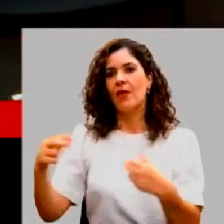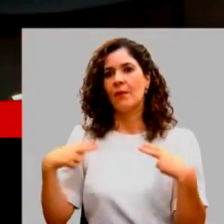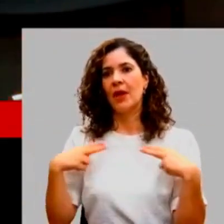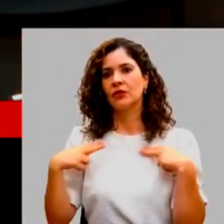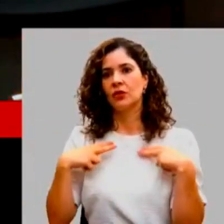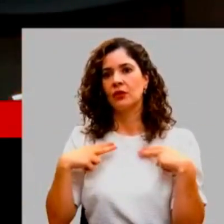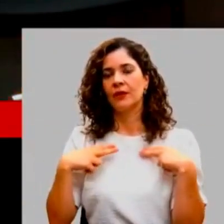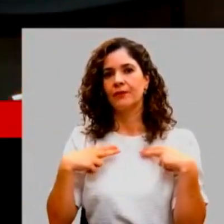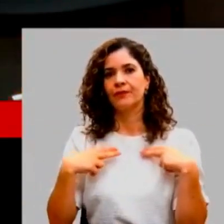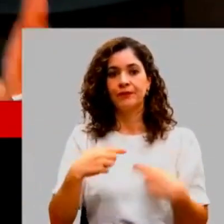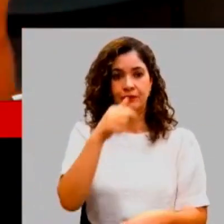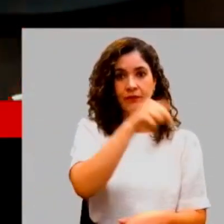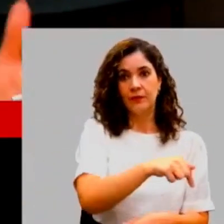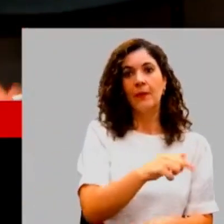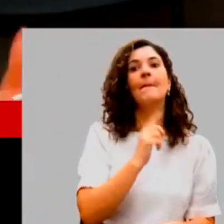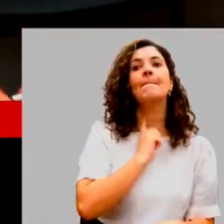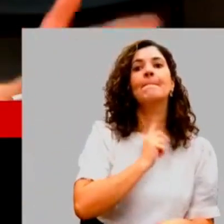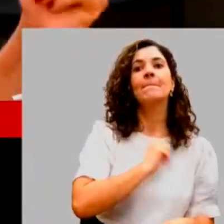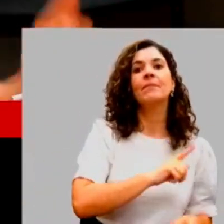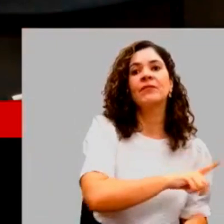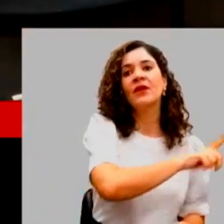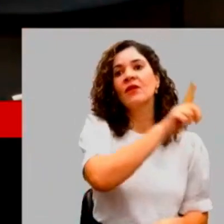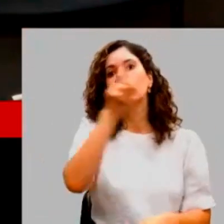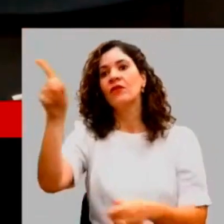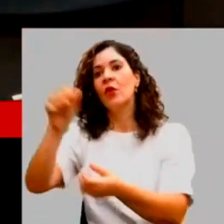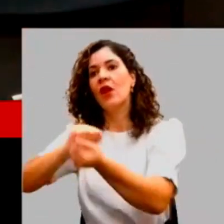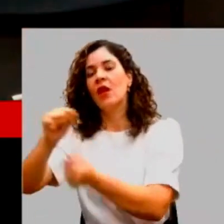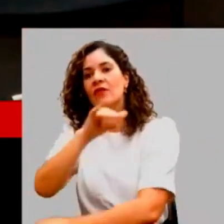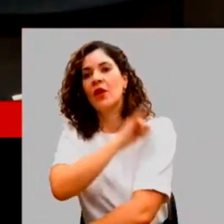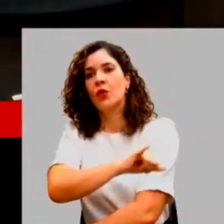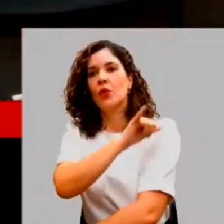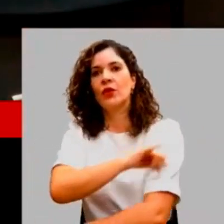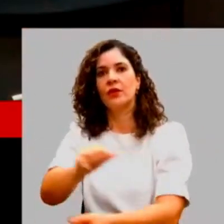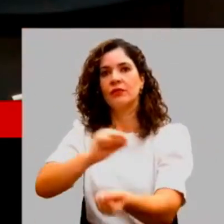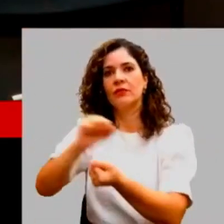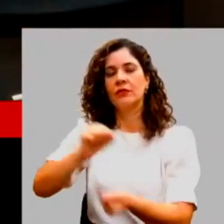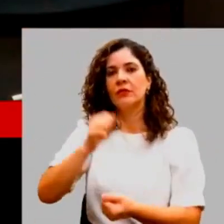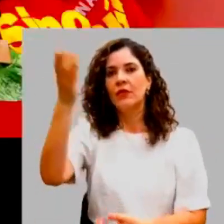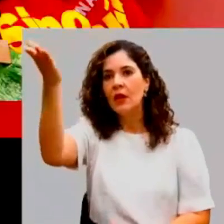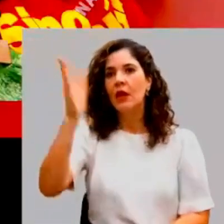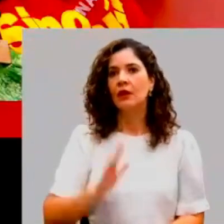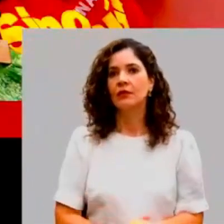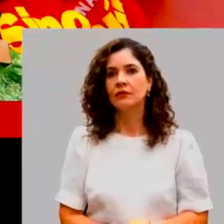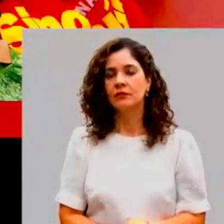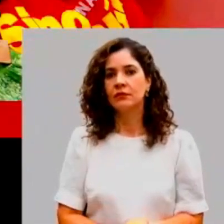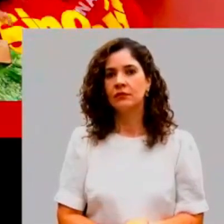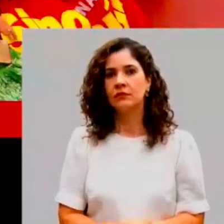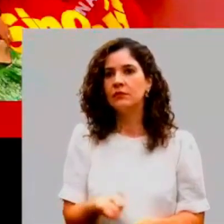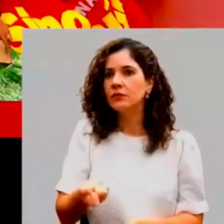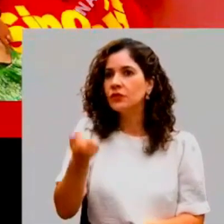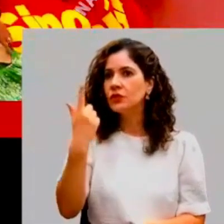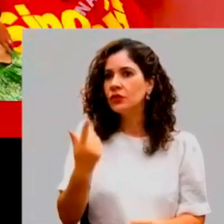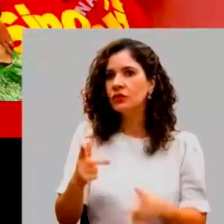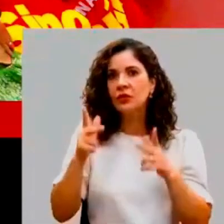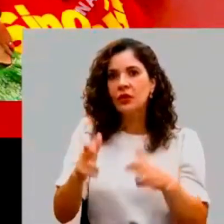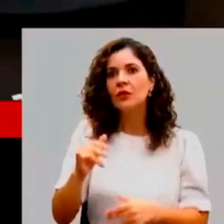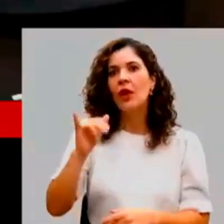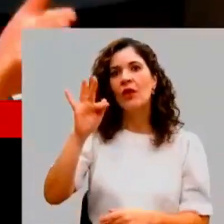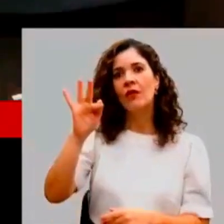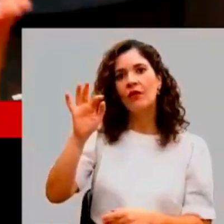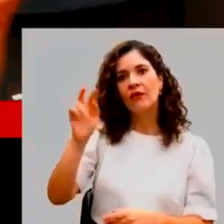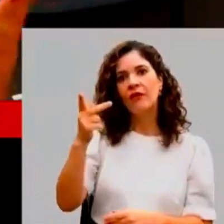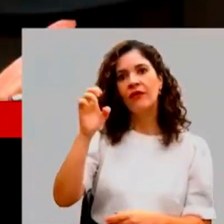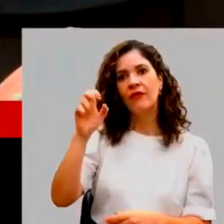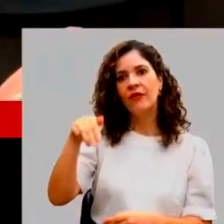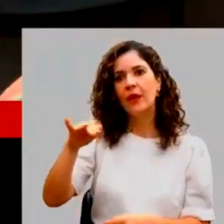aconteceu com a femic foi lavar a roupa no Rio de Janeiro é isso